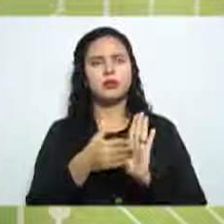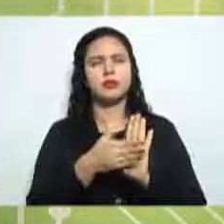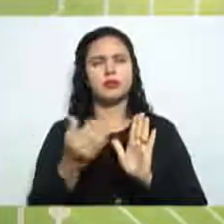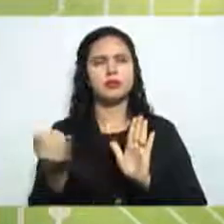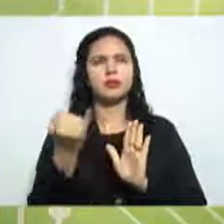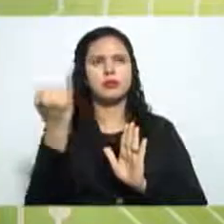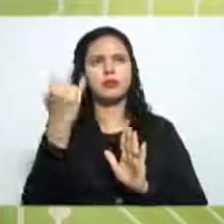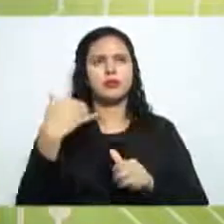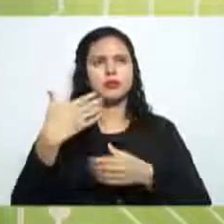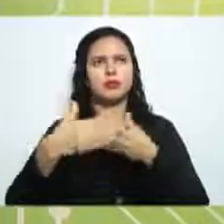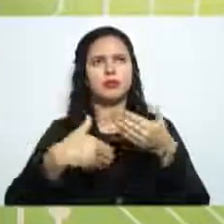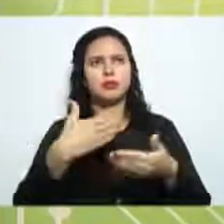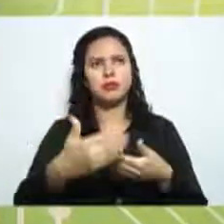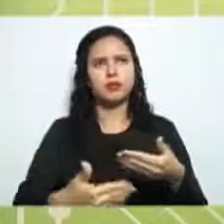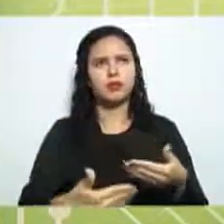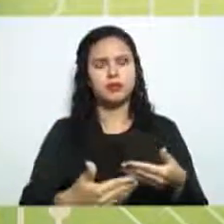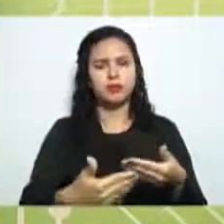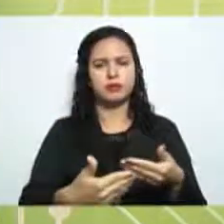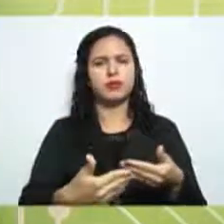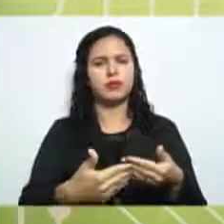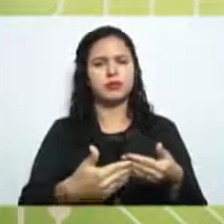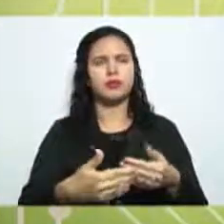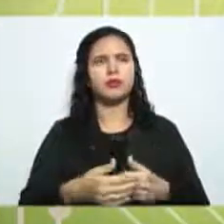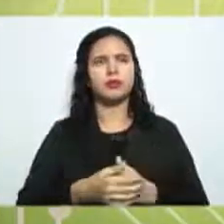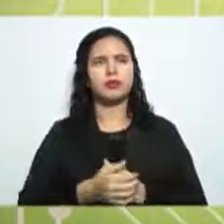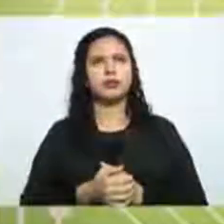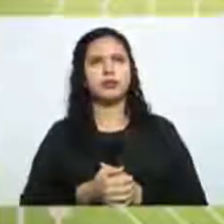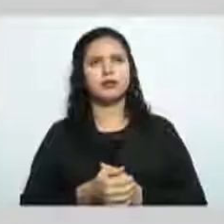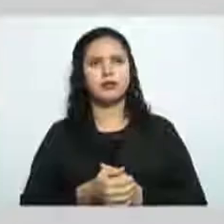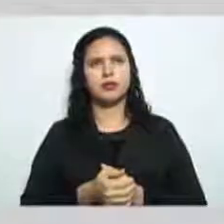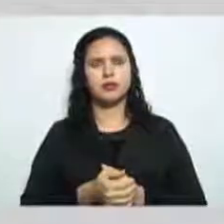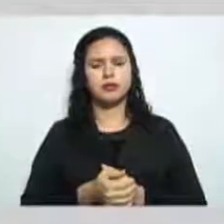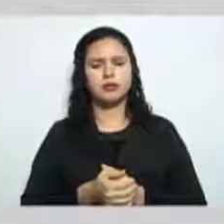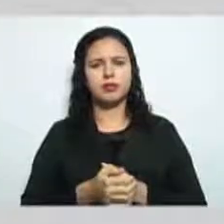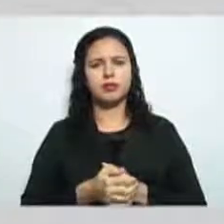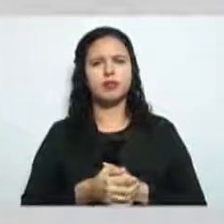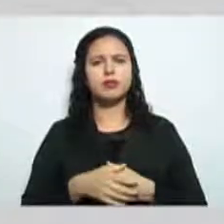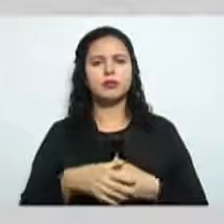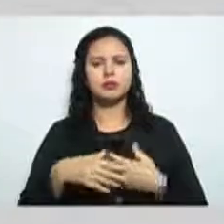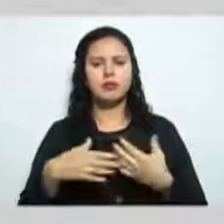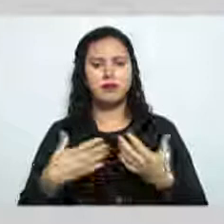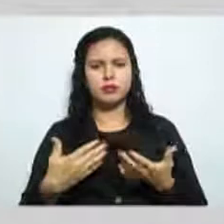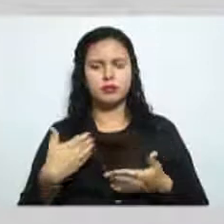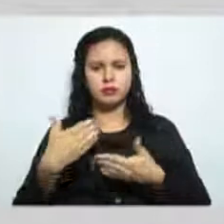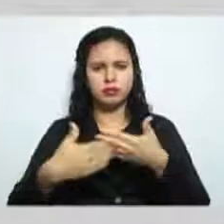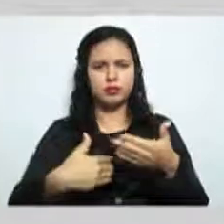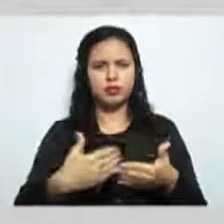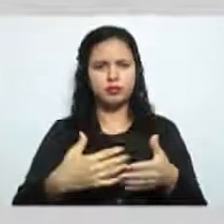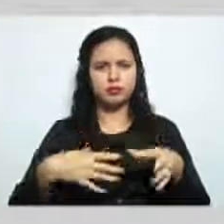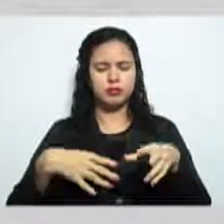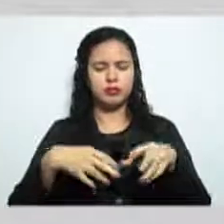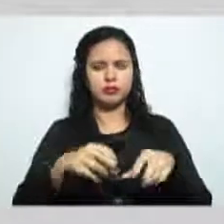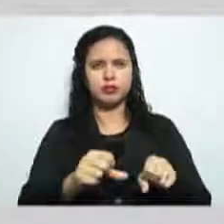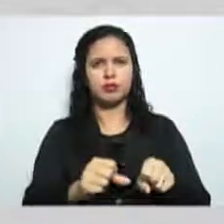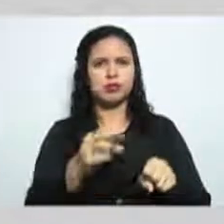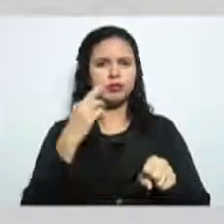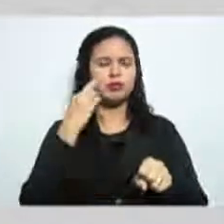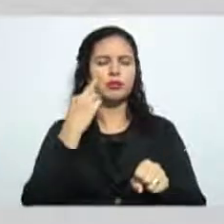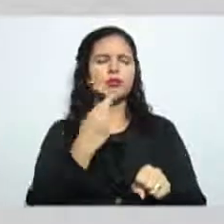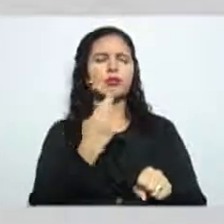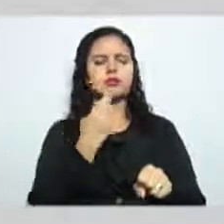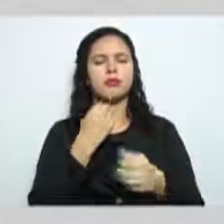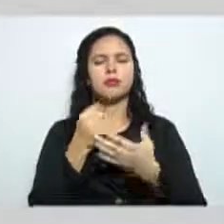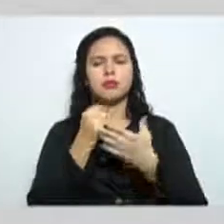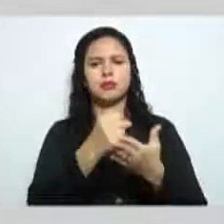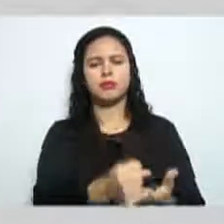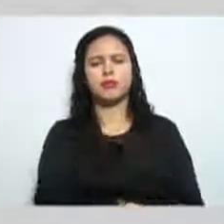desenvolvimento da agricultura para a gente. A expansão da fronteira agrícola e o processo de ocupação fundiária em Rondônia trouxeram